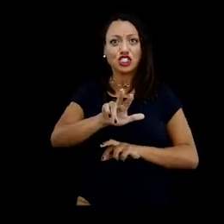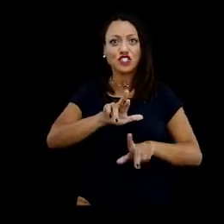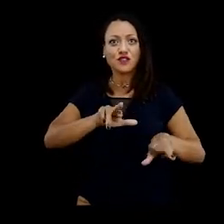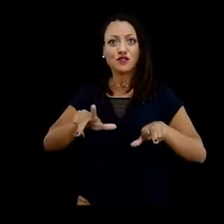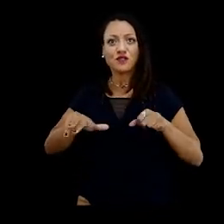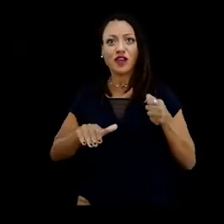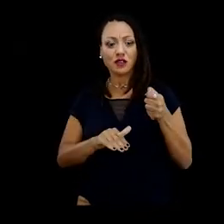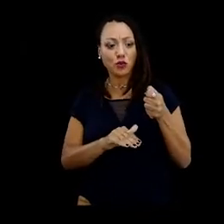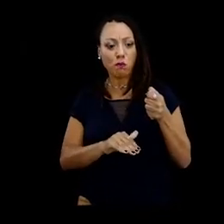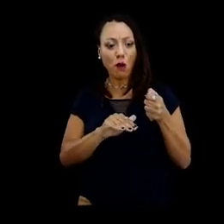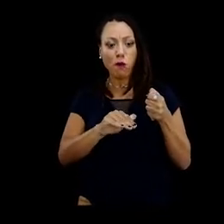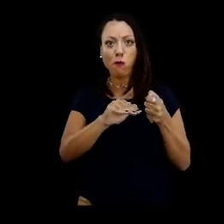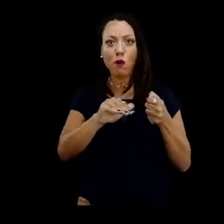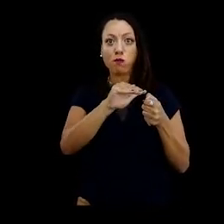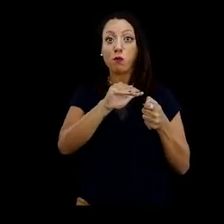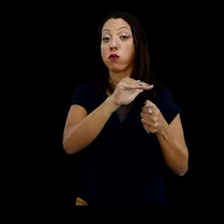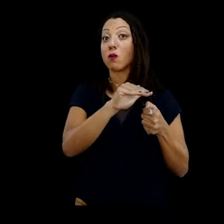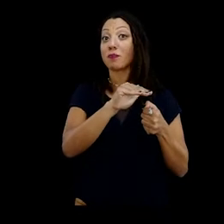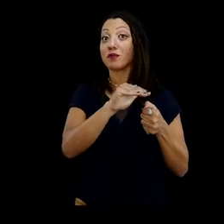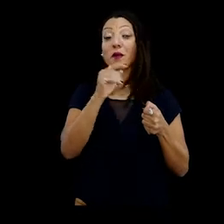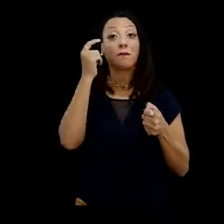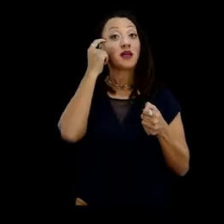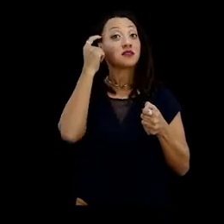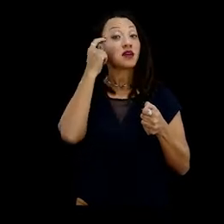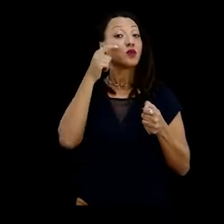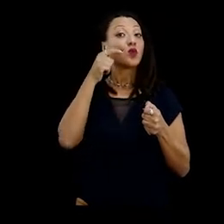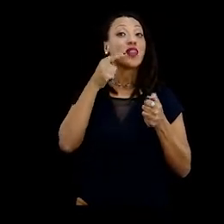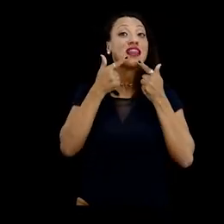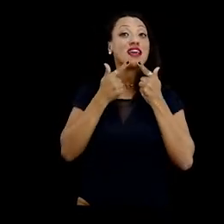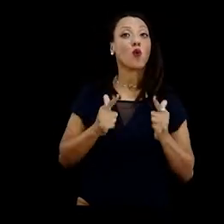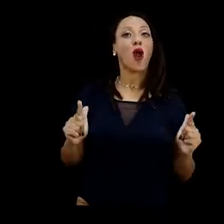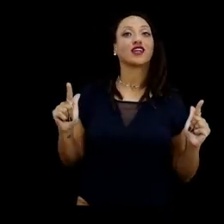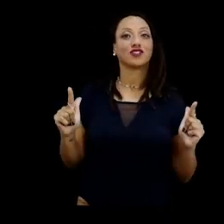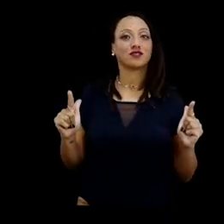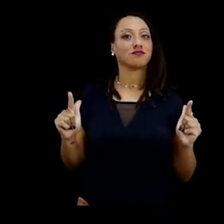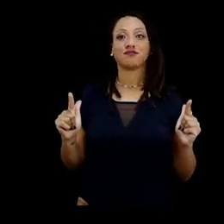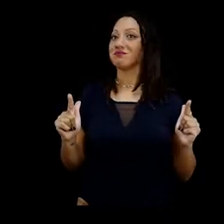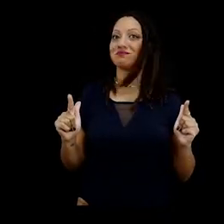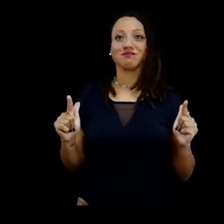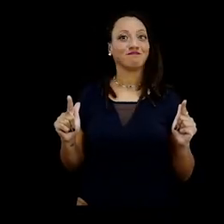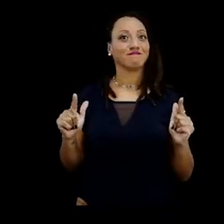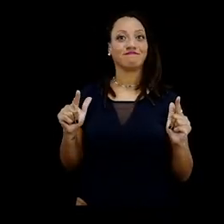as diferenças de classe do ponto de vista da linguagem, por exemplo.